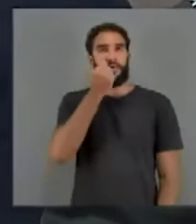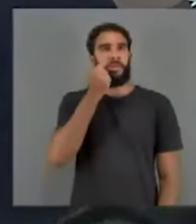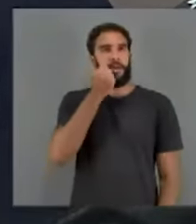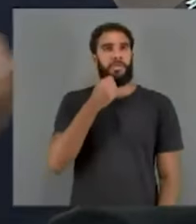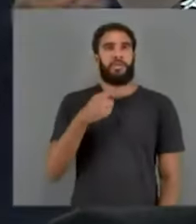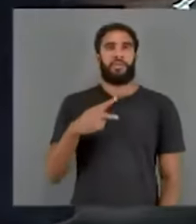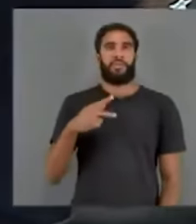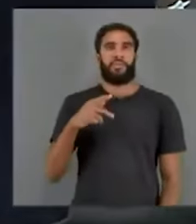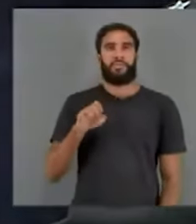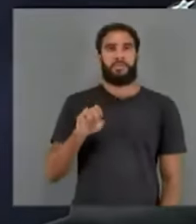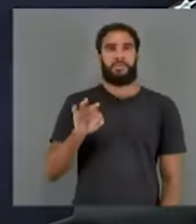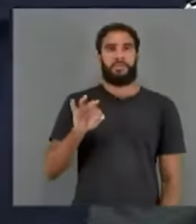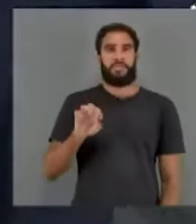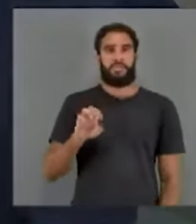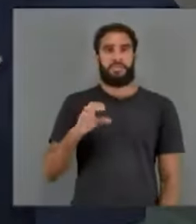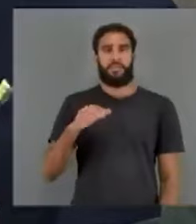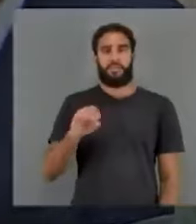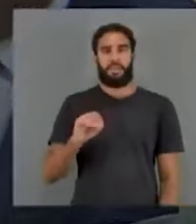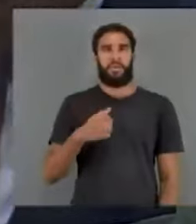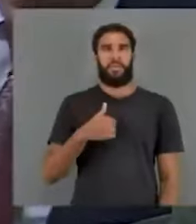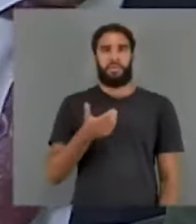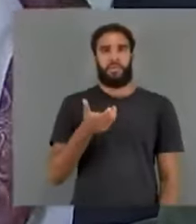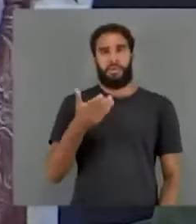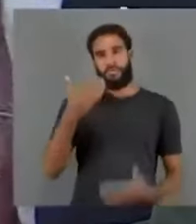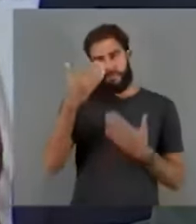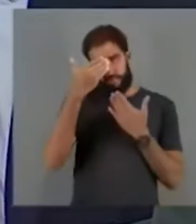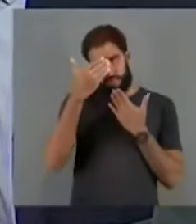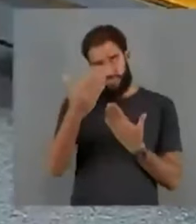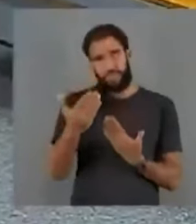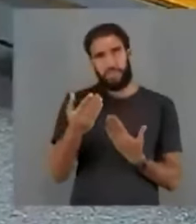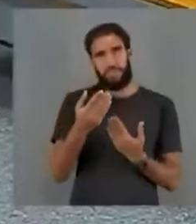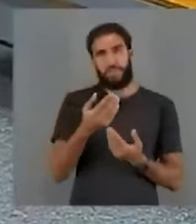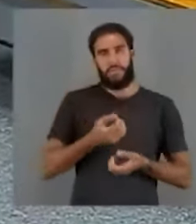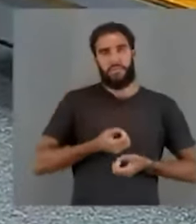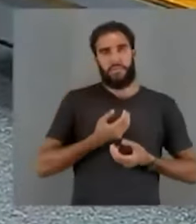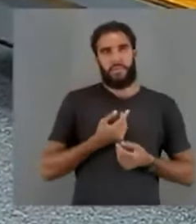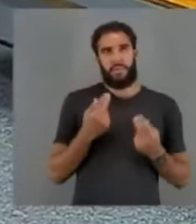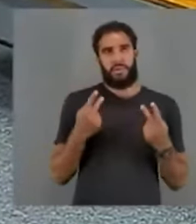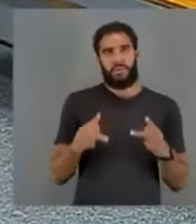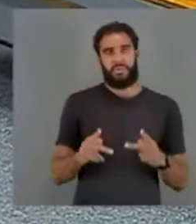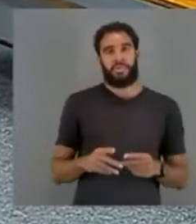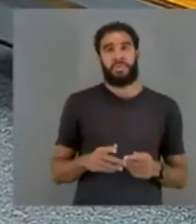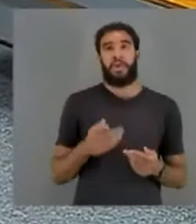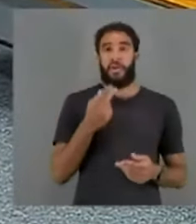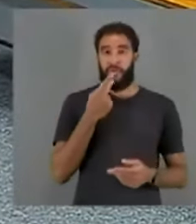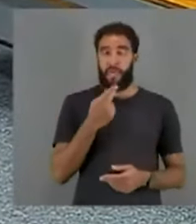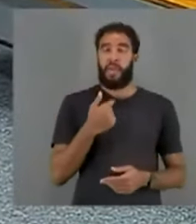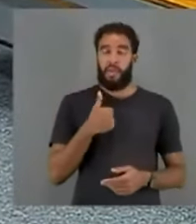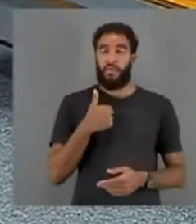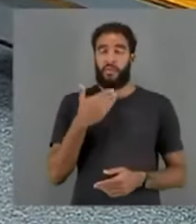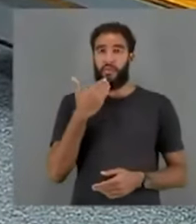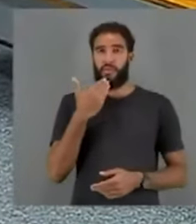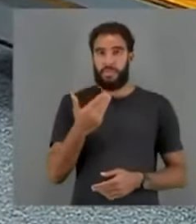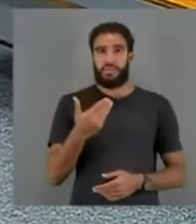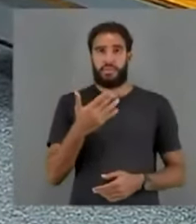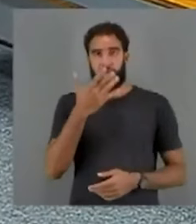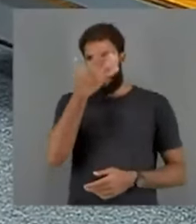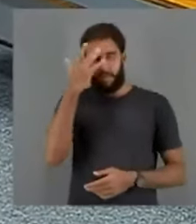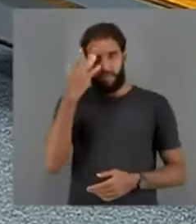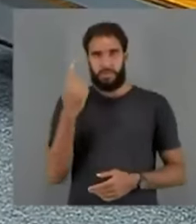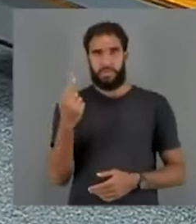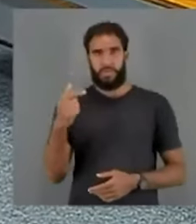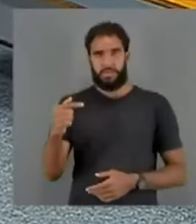eu queria também agradecer a sua colocação e falar que eu vou determinar o comandante da 17ª